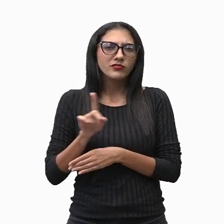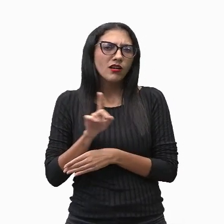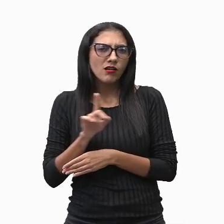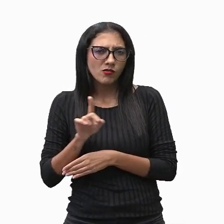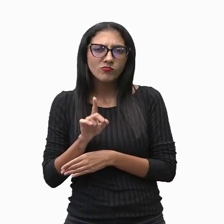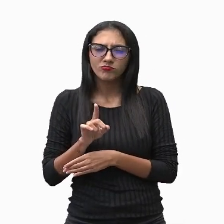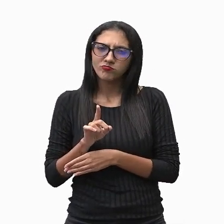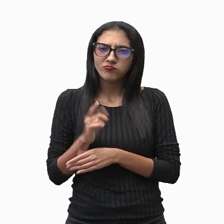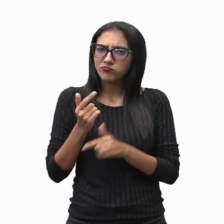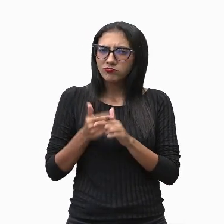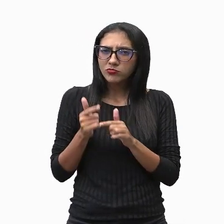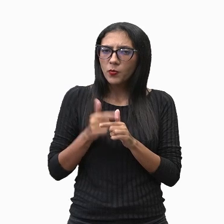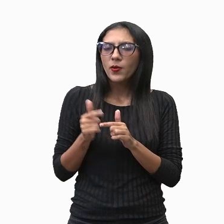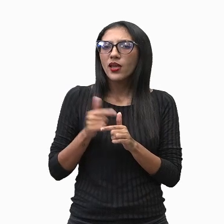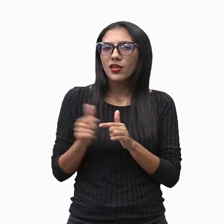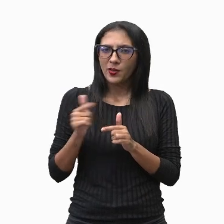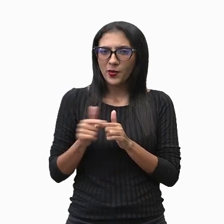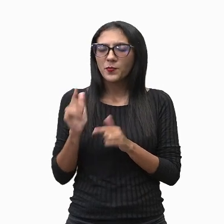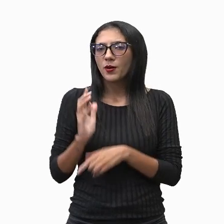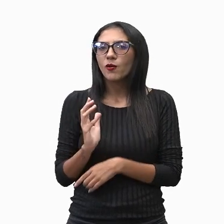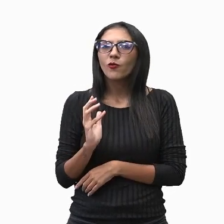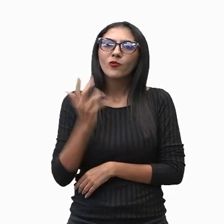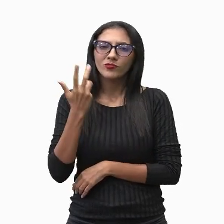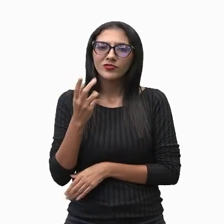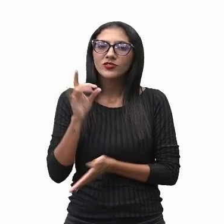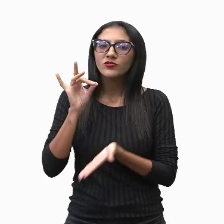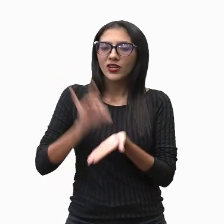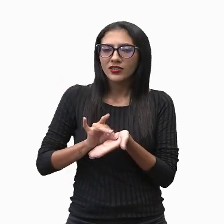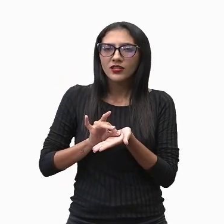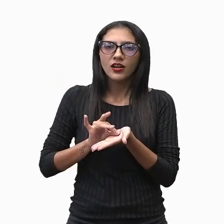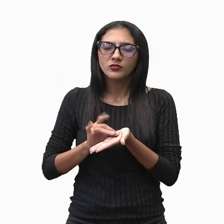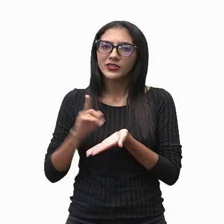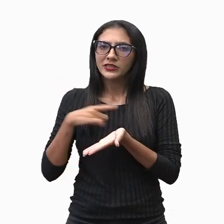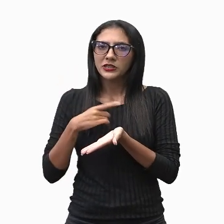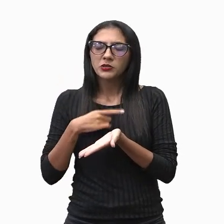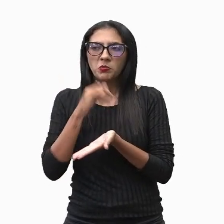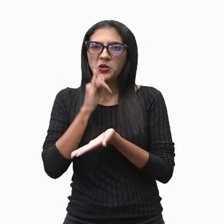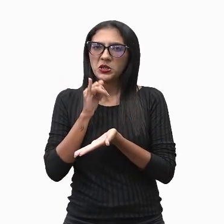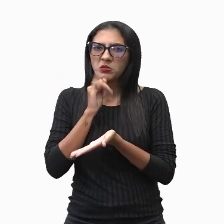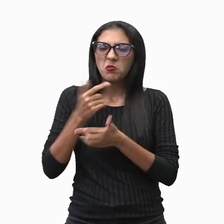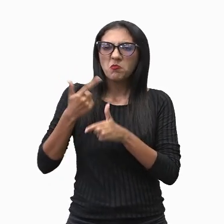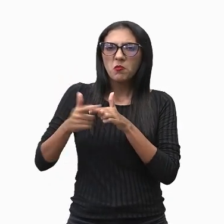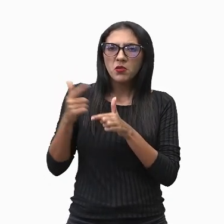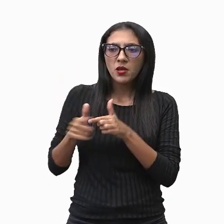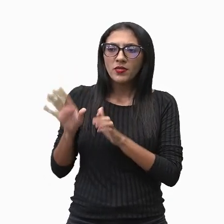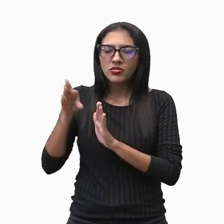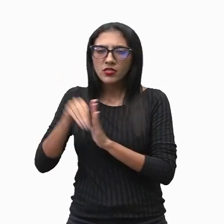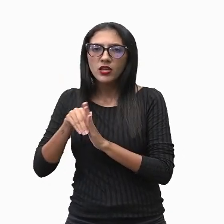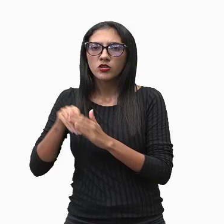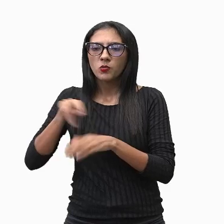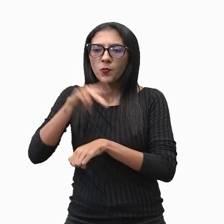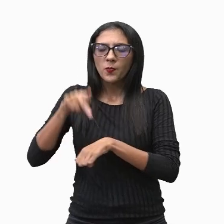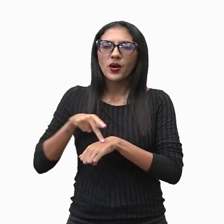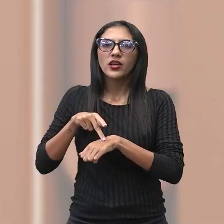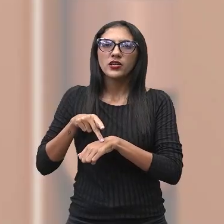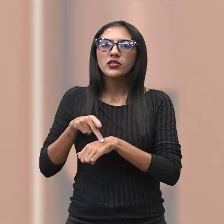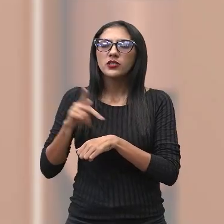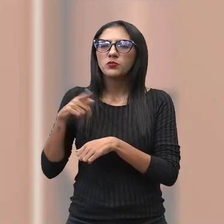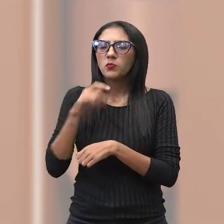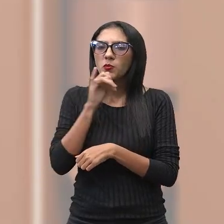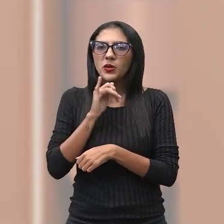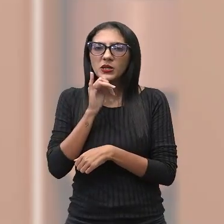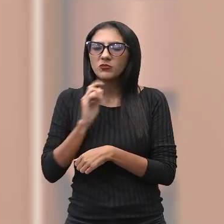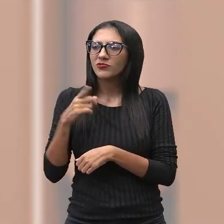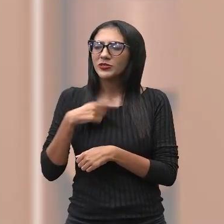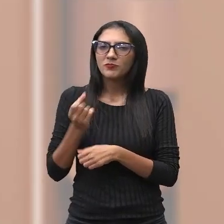lhes agrade. Eles estão, na verdade, fugindo de alguma situação da qual eles não conseguem